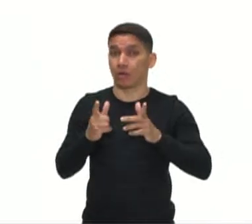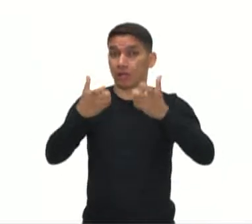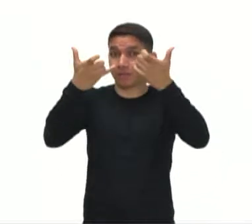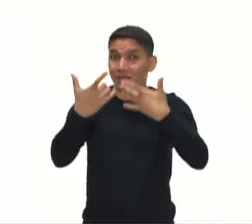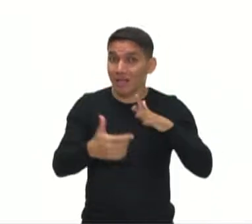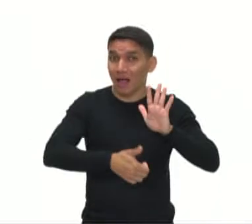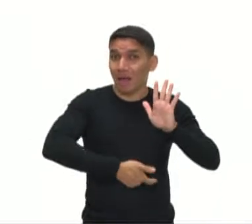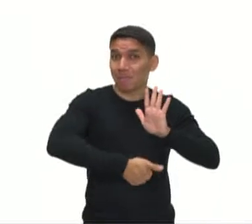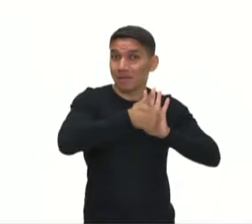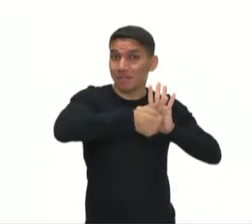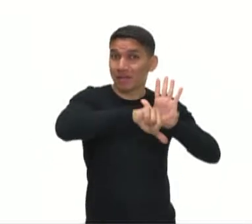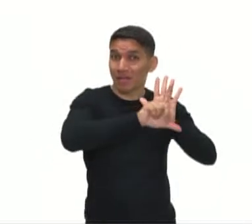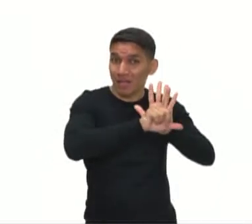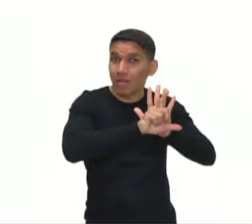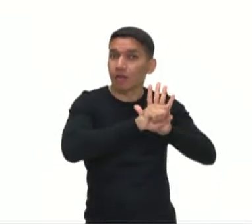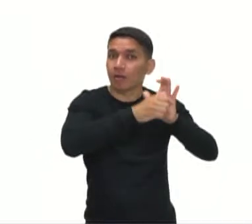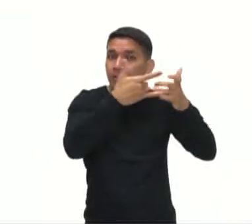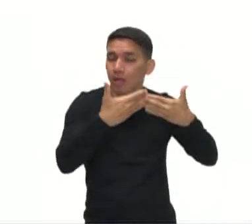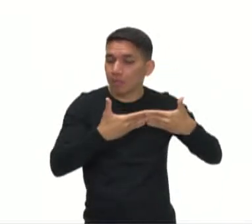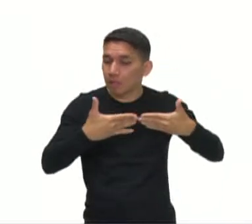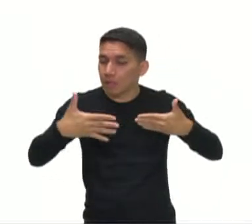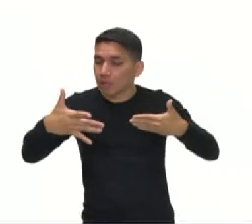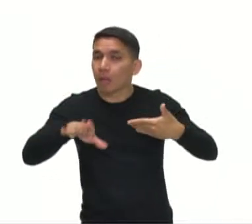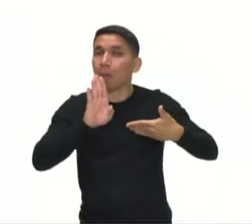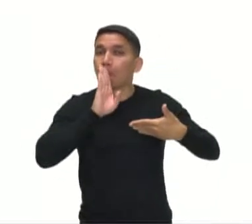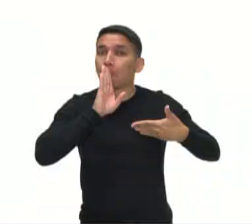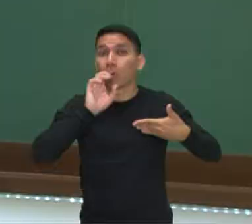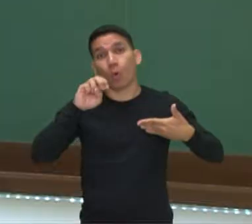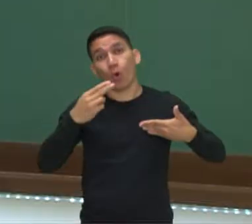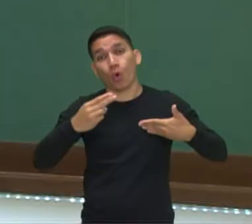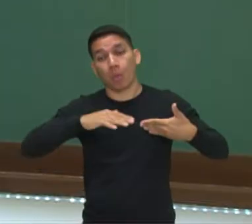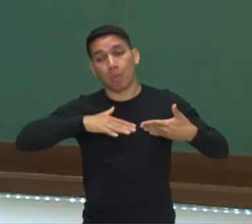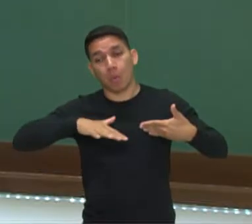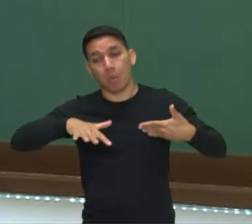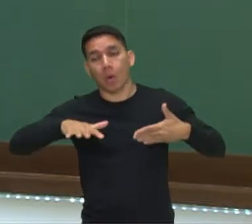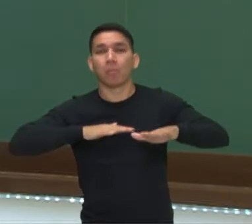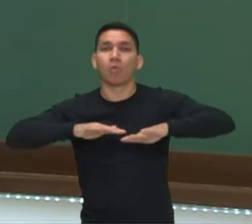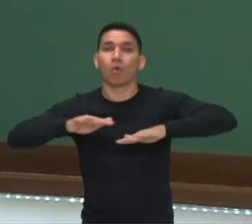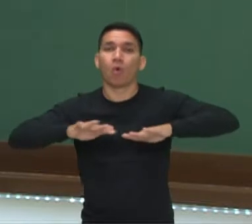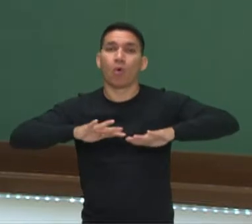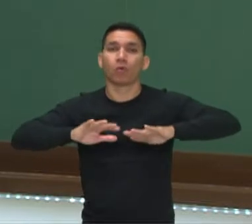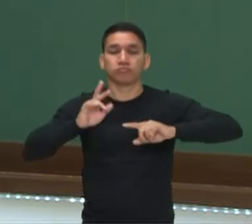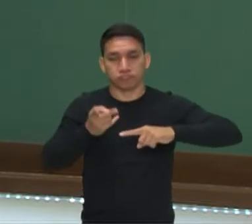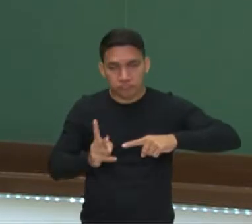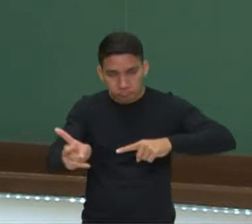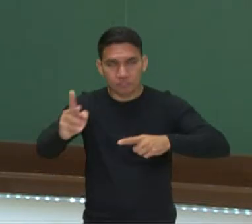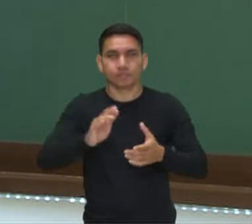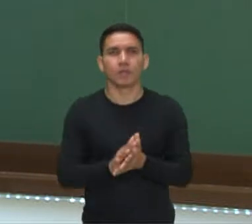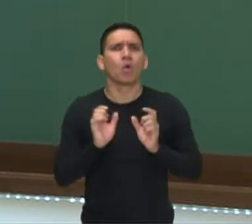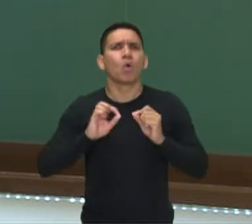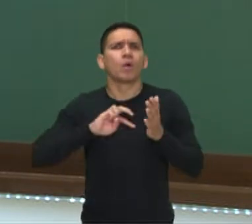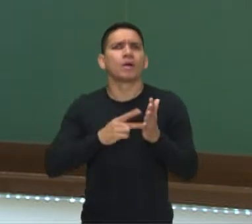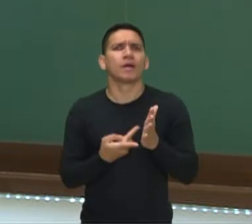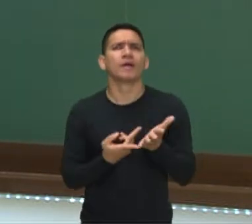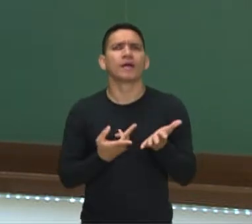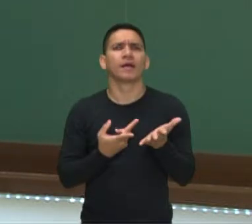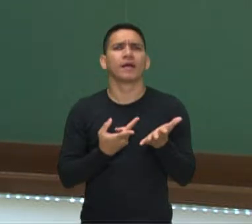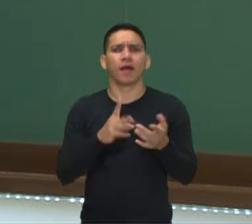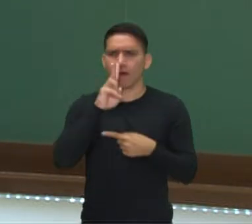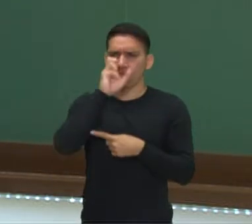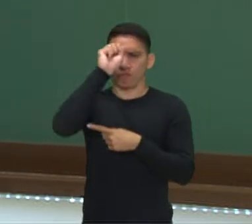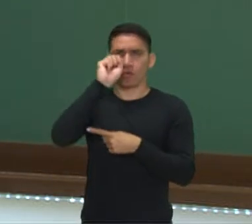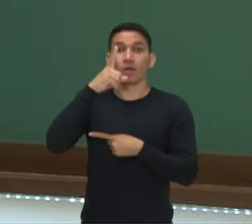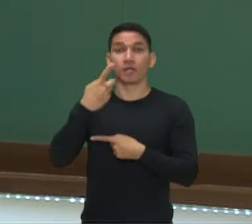está dizendo para nós que o objeto tende a permanecer em repouso ou em movimento retilíneo uniforme, O que é essa força? Essa